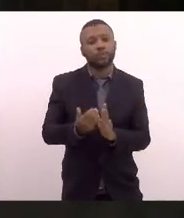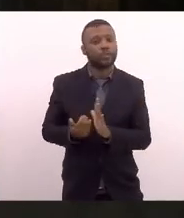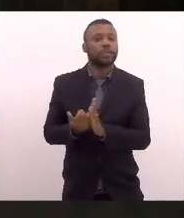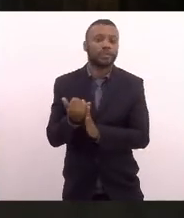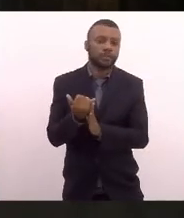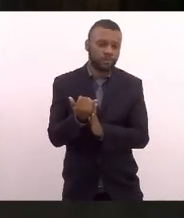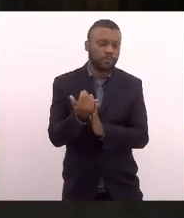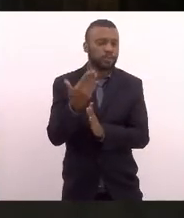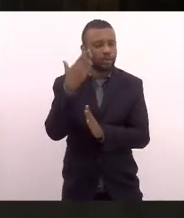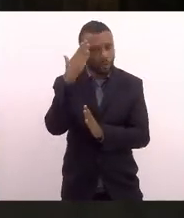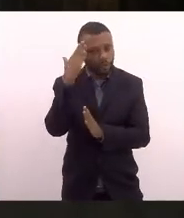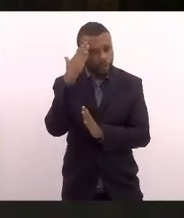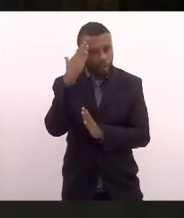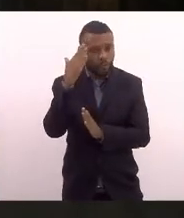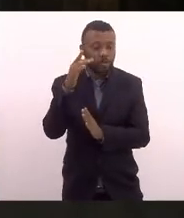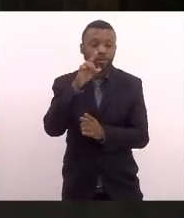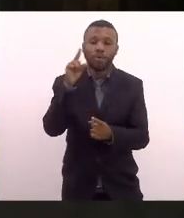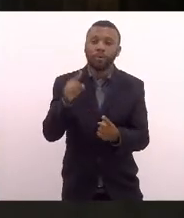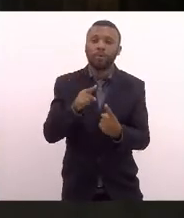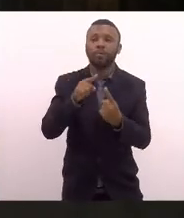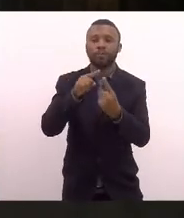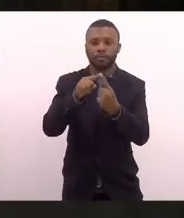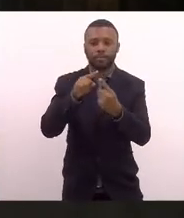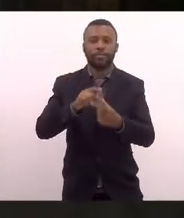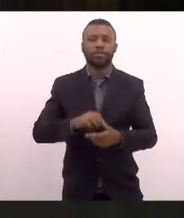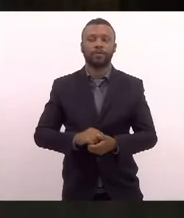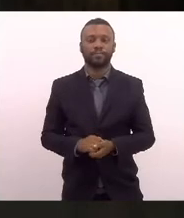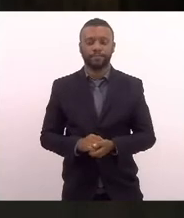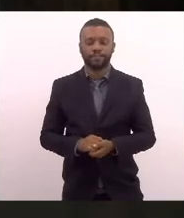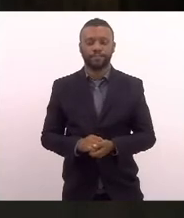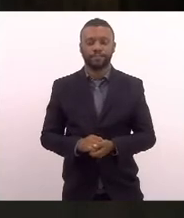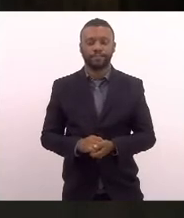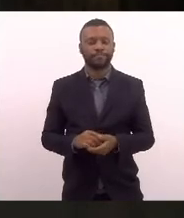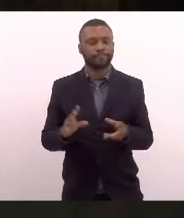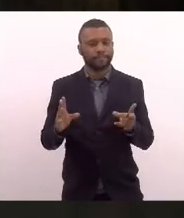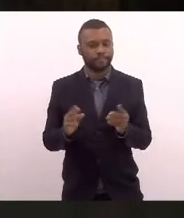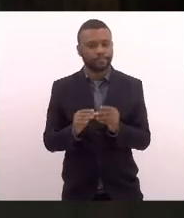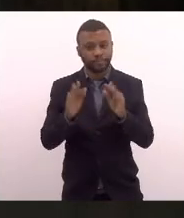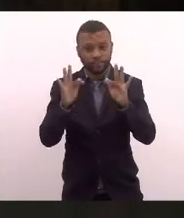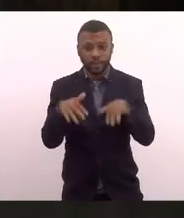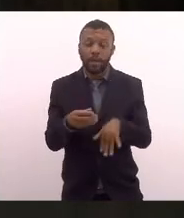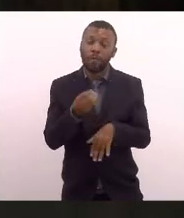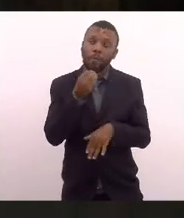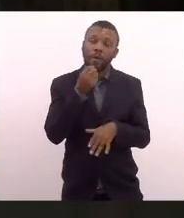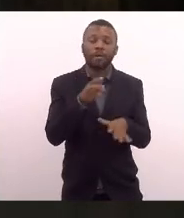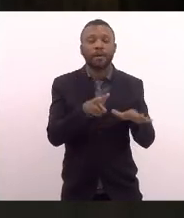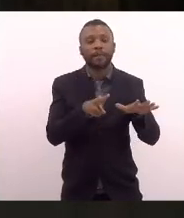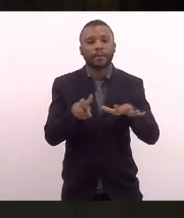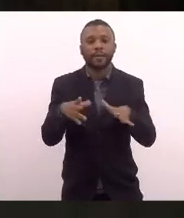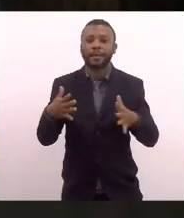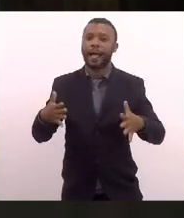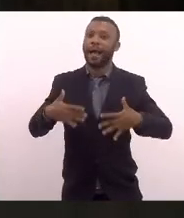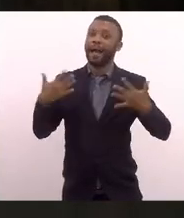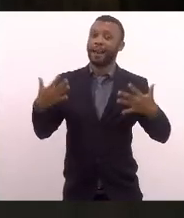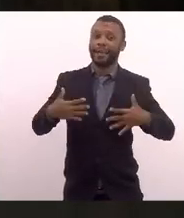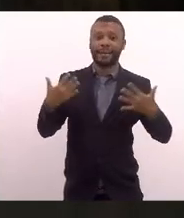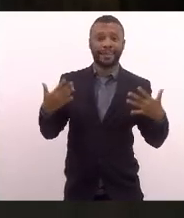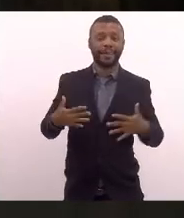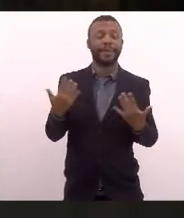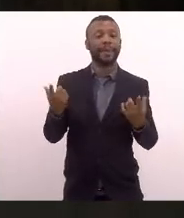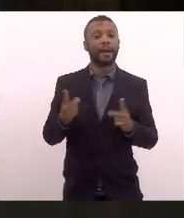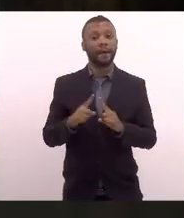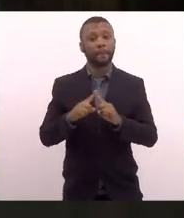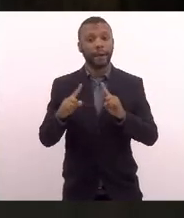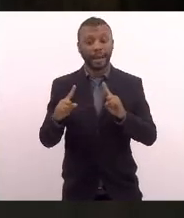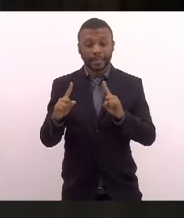quando eu soube da sua intenção. Por fim, poderia ser uma semana de alegrias, mas nós, enquanto